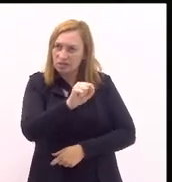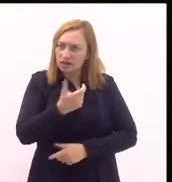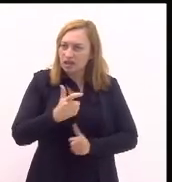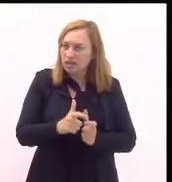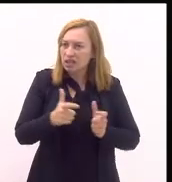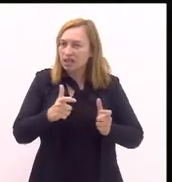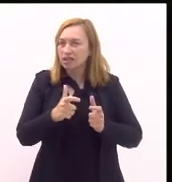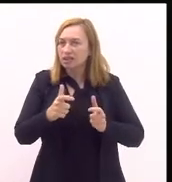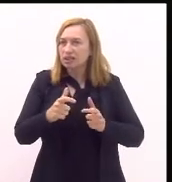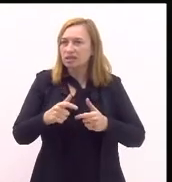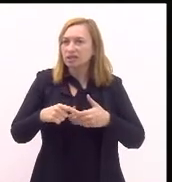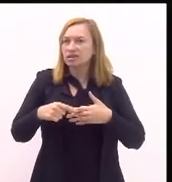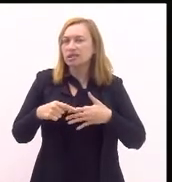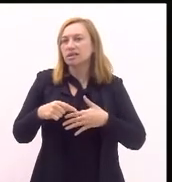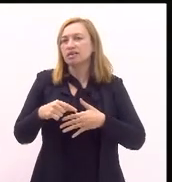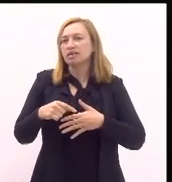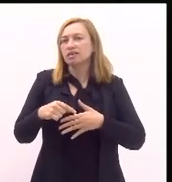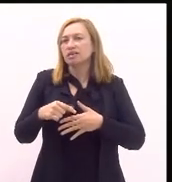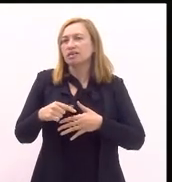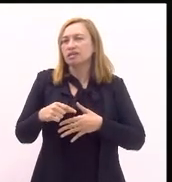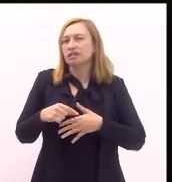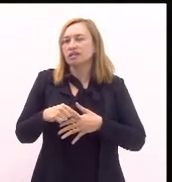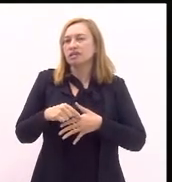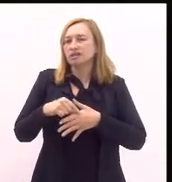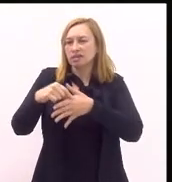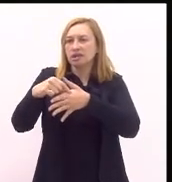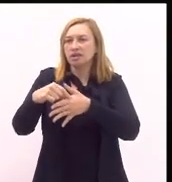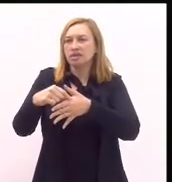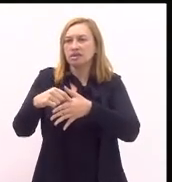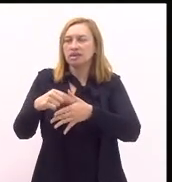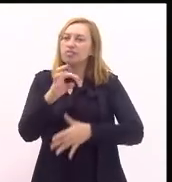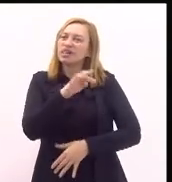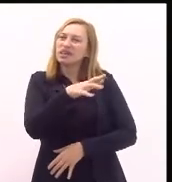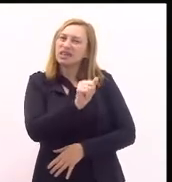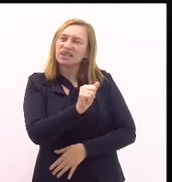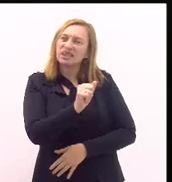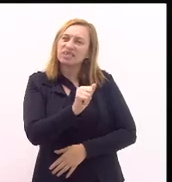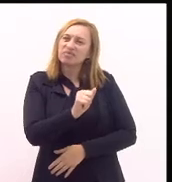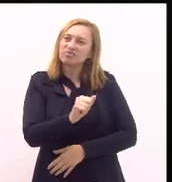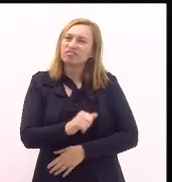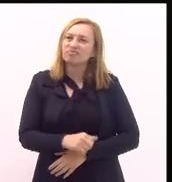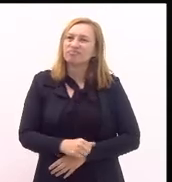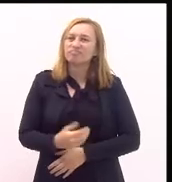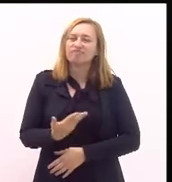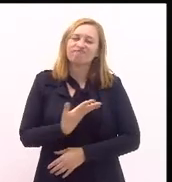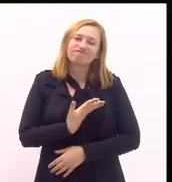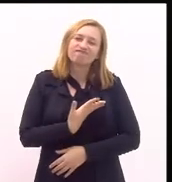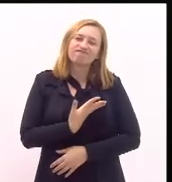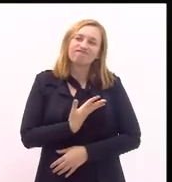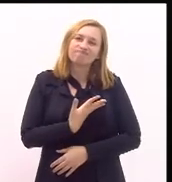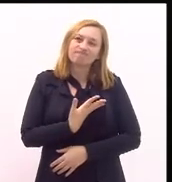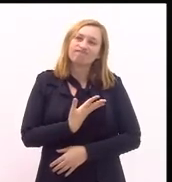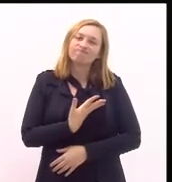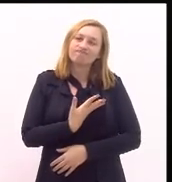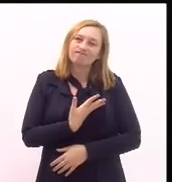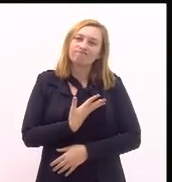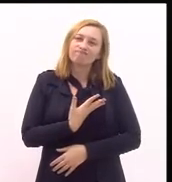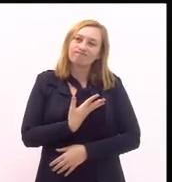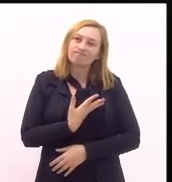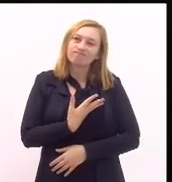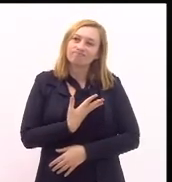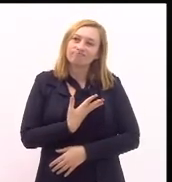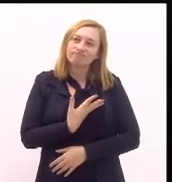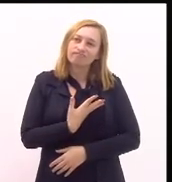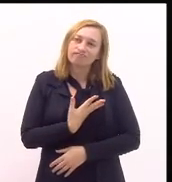das nossas grandes lideranças e Benedita da Silva Oi minha querida Benedita da Silva